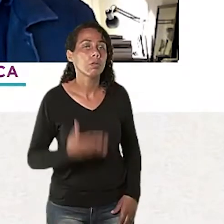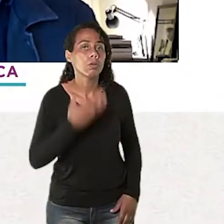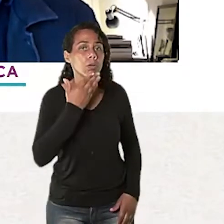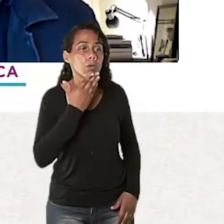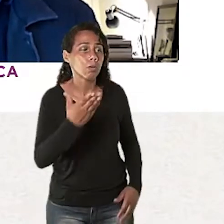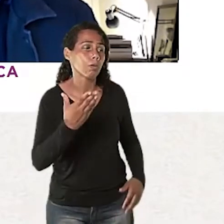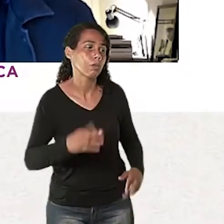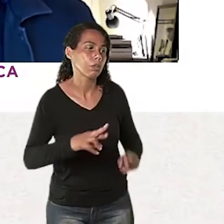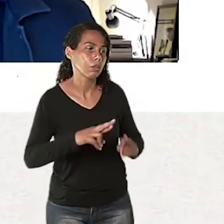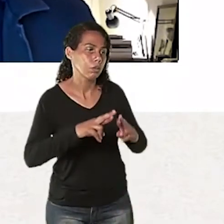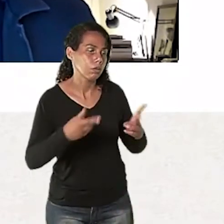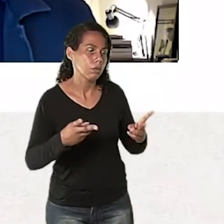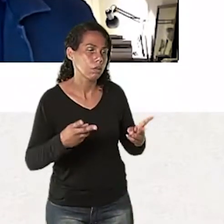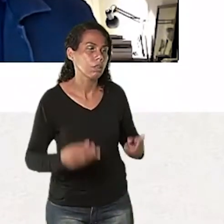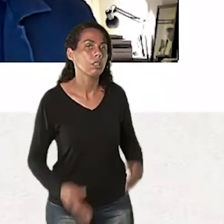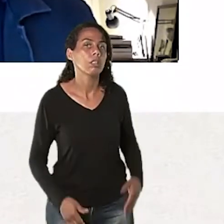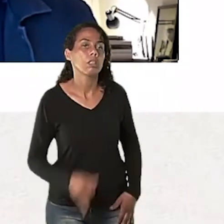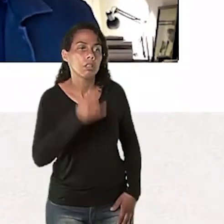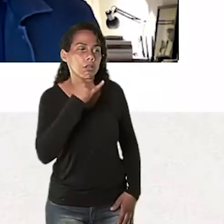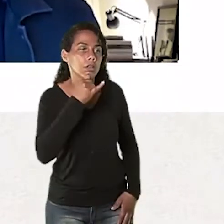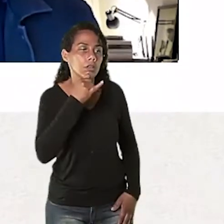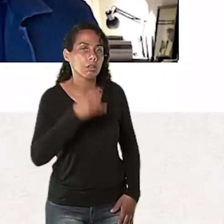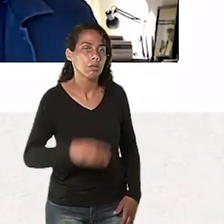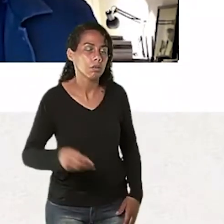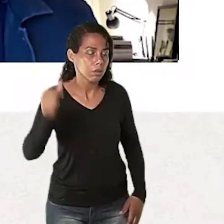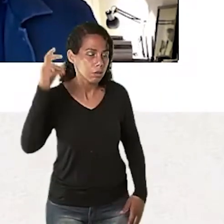crônicas? Antônio Almeida pergunta.